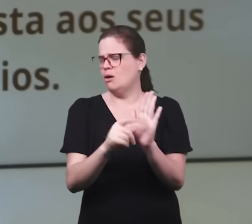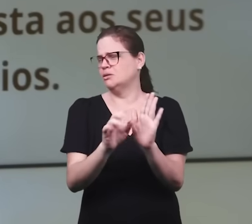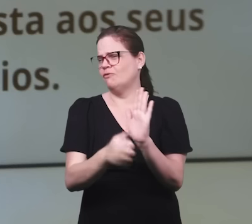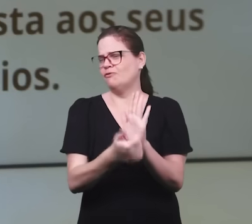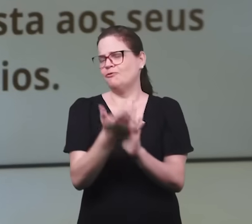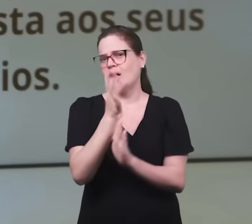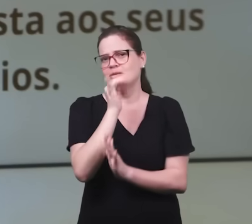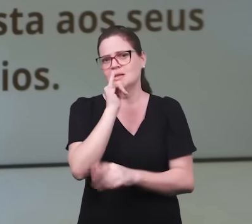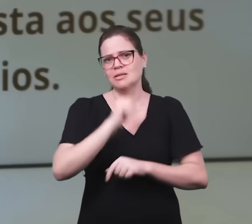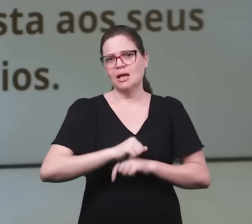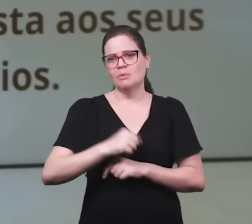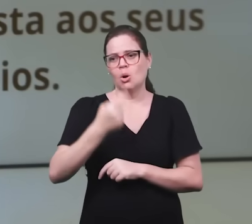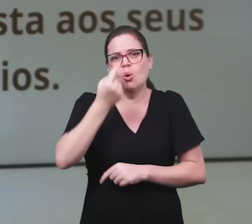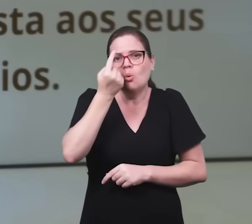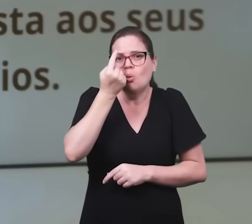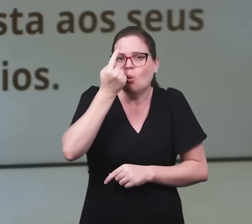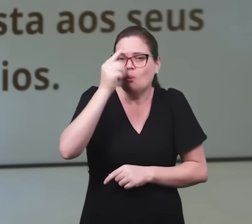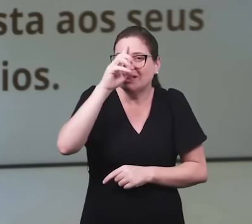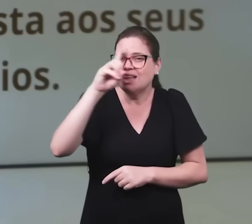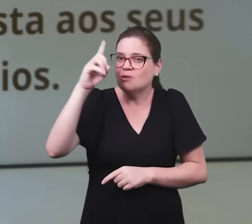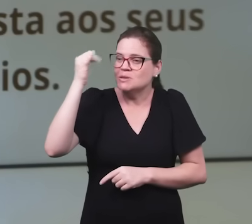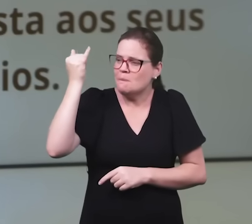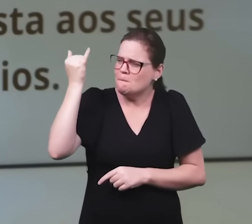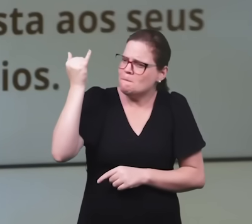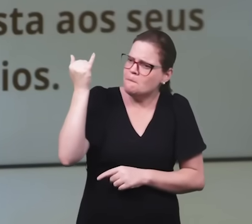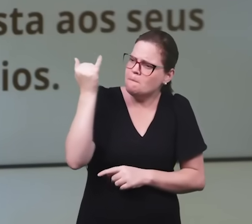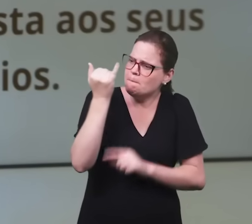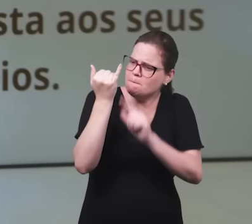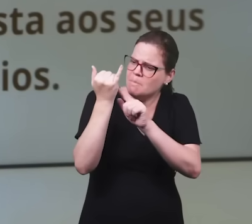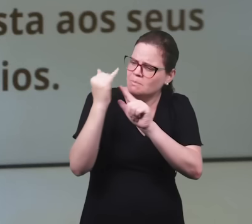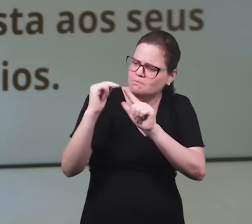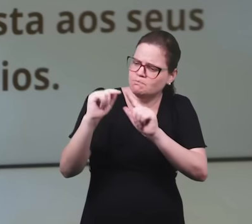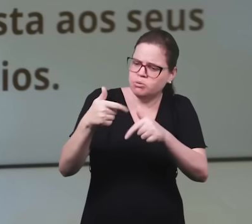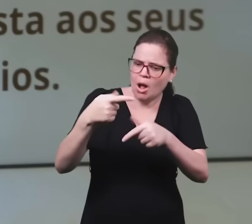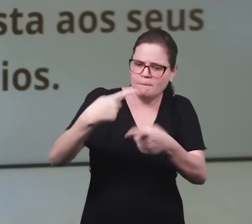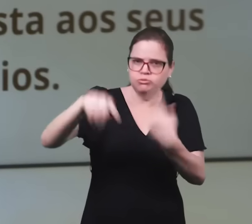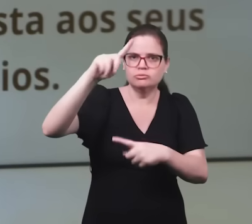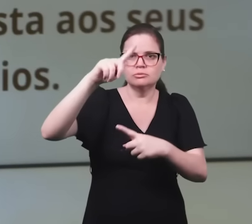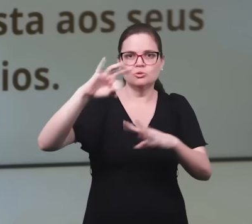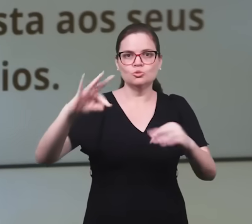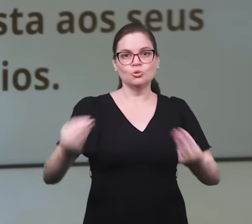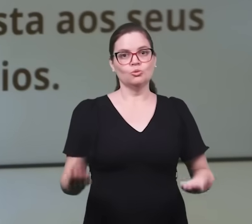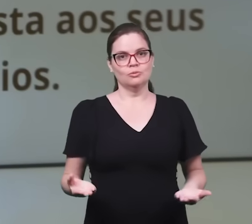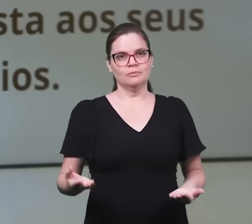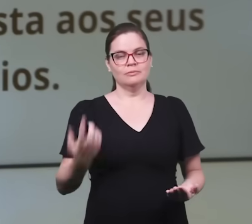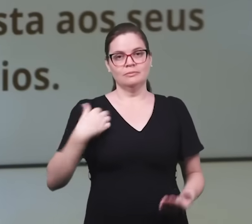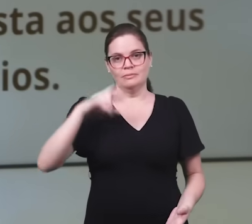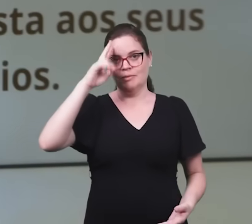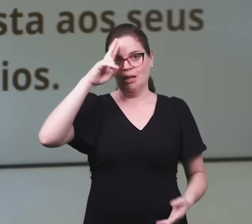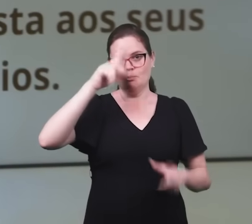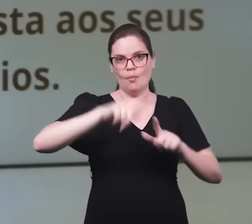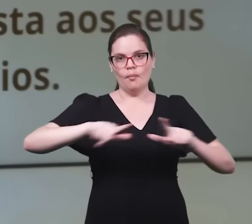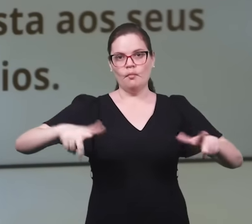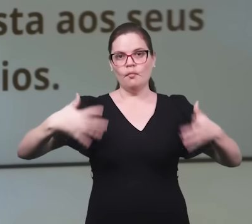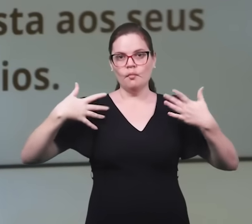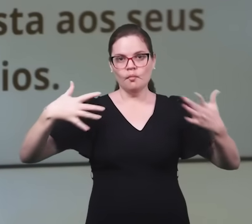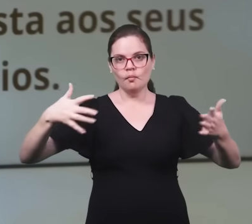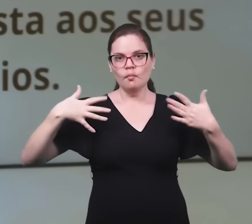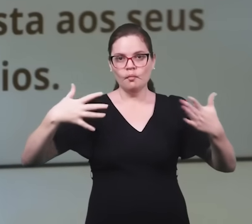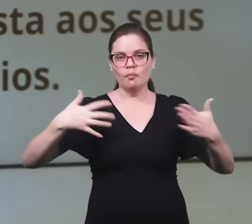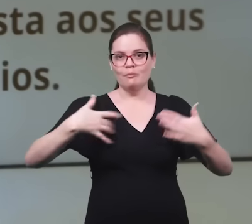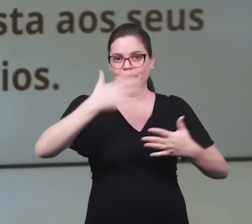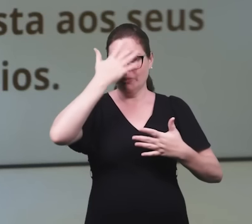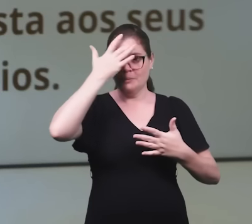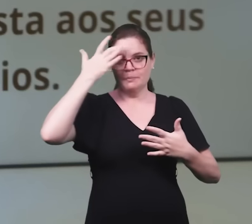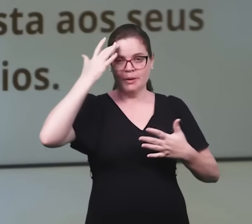com apenas uma palavra, Ele muda todas as coisas. Lembram-se lá no deserto, Israel